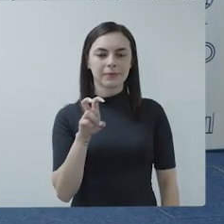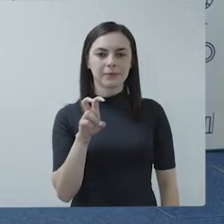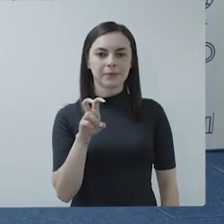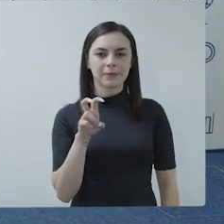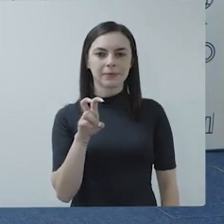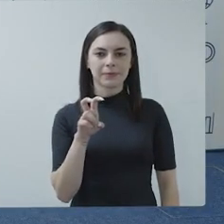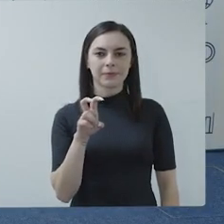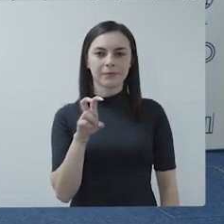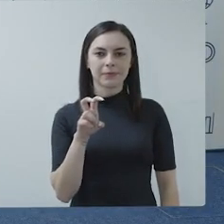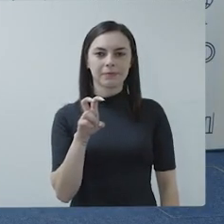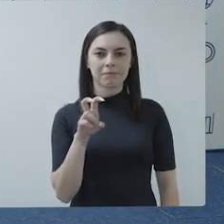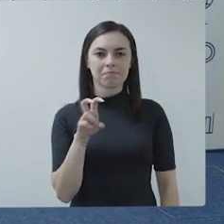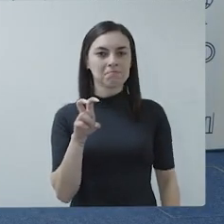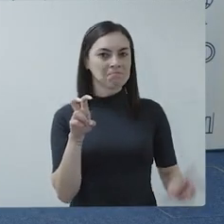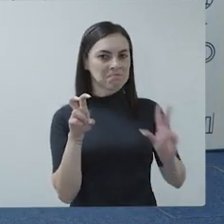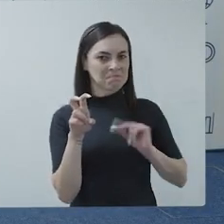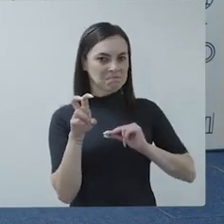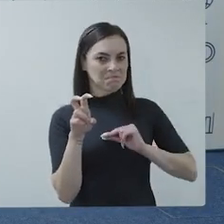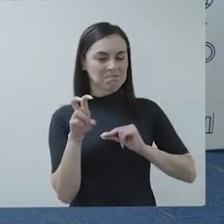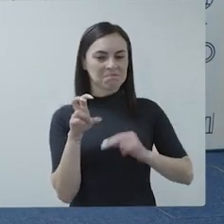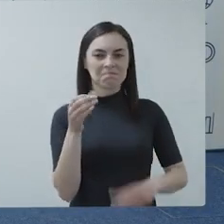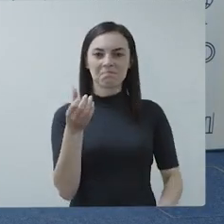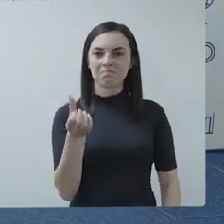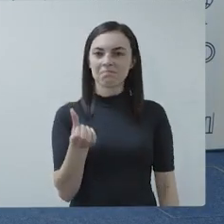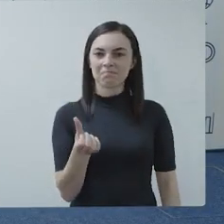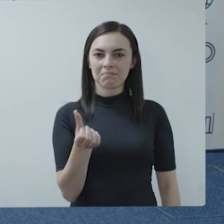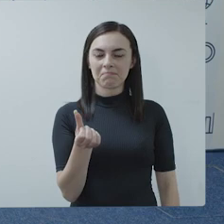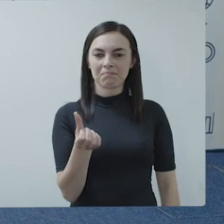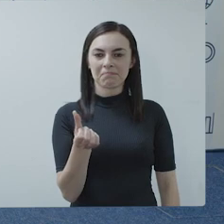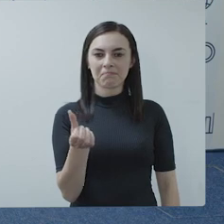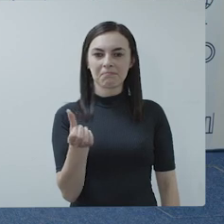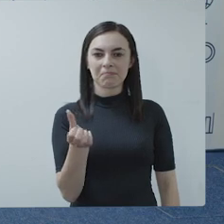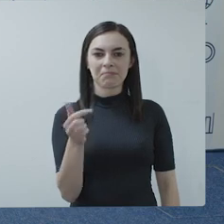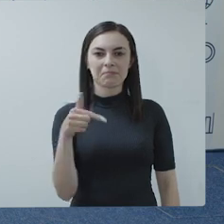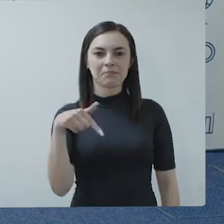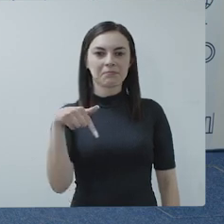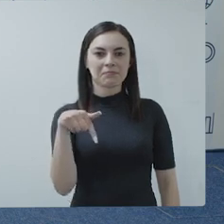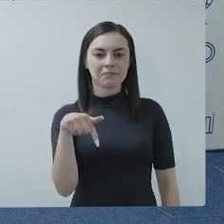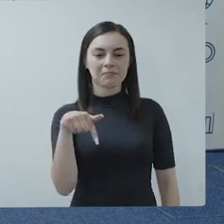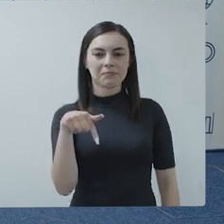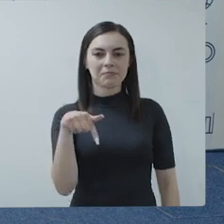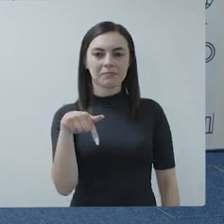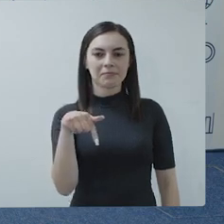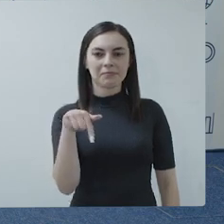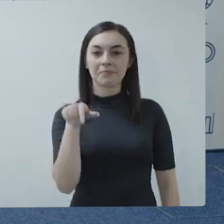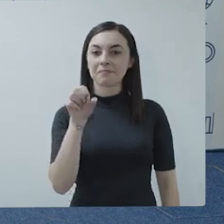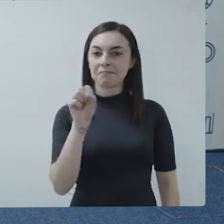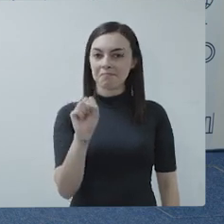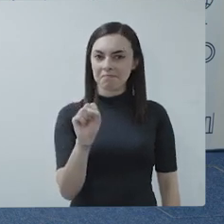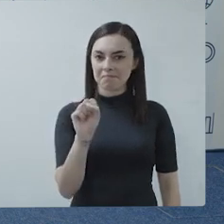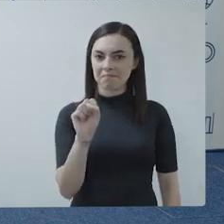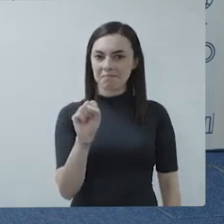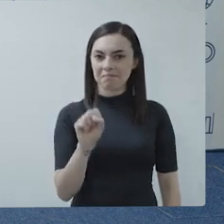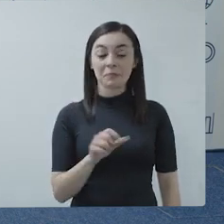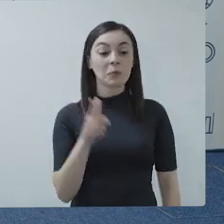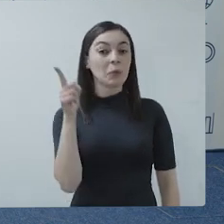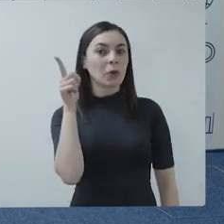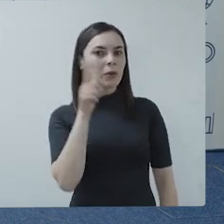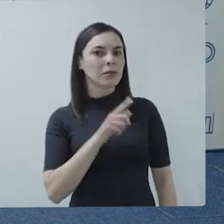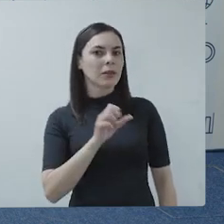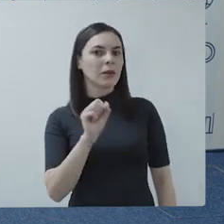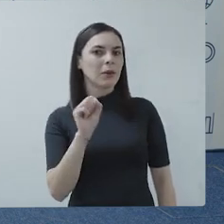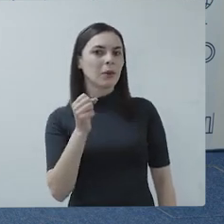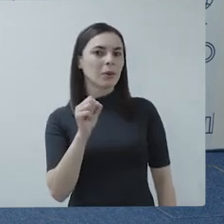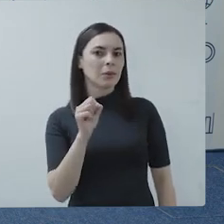cinco, nossa, seis, sete, oito. Consegui